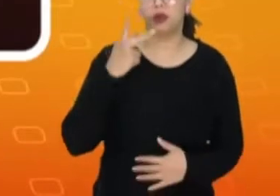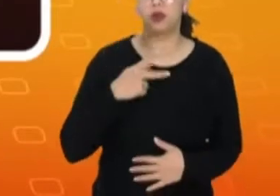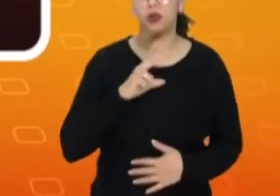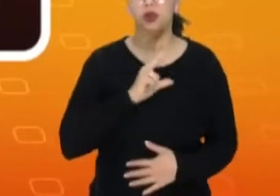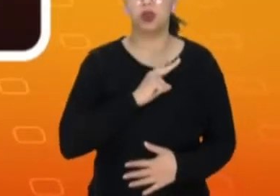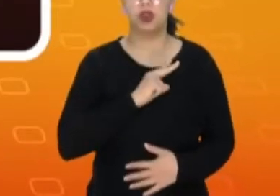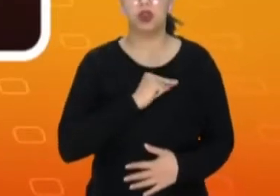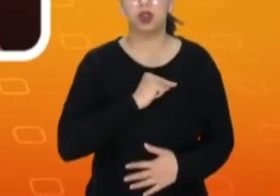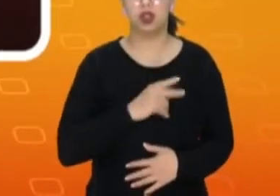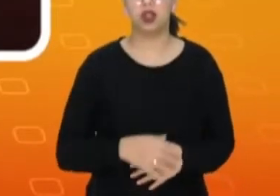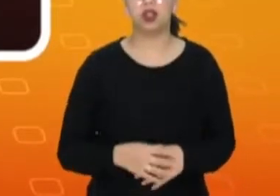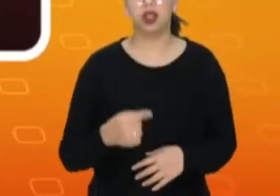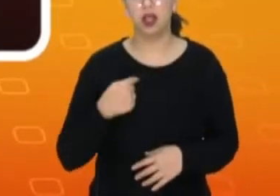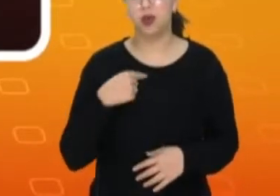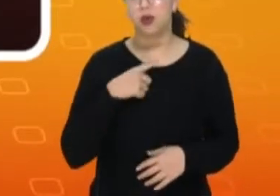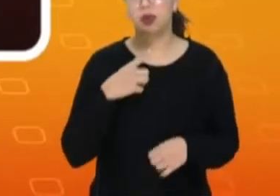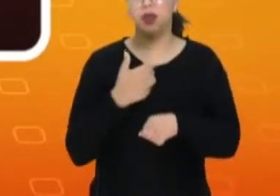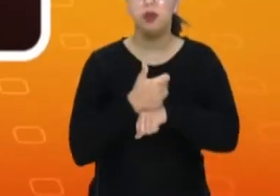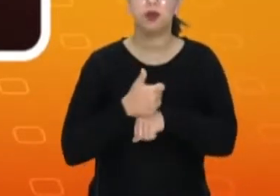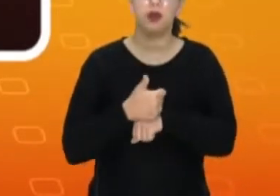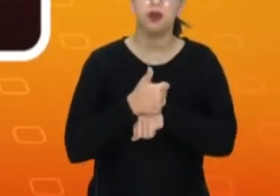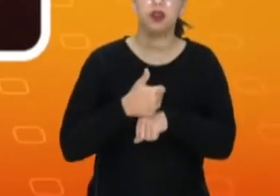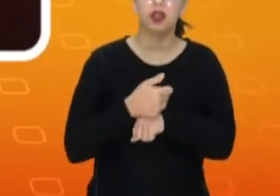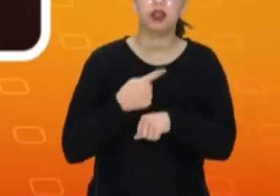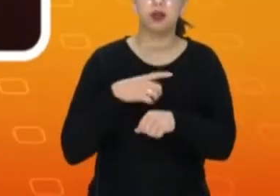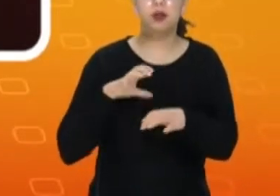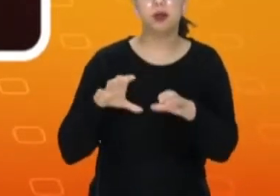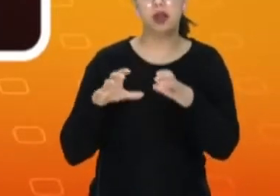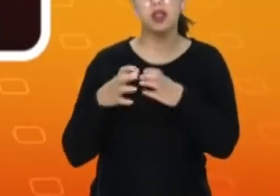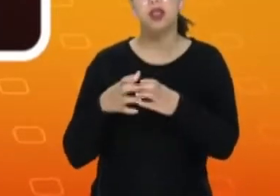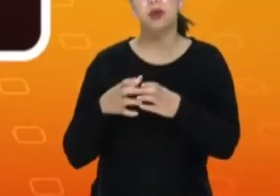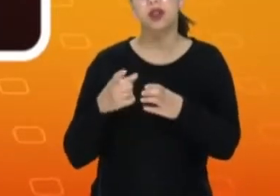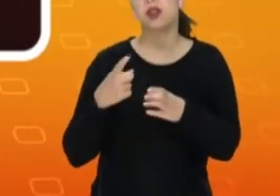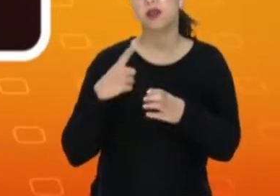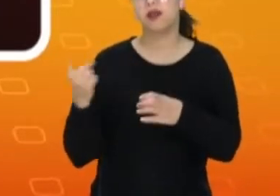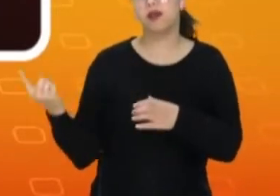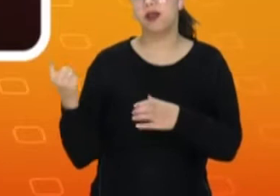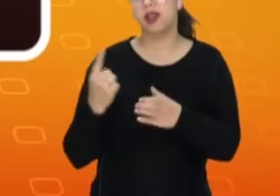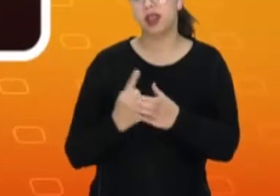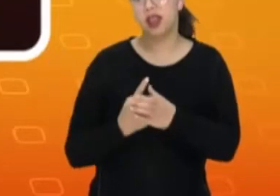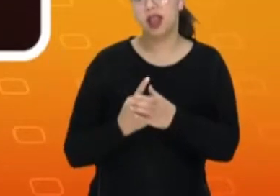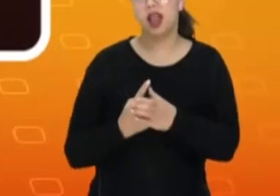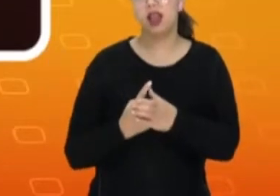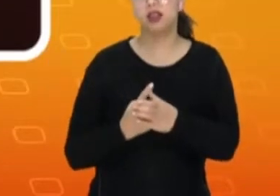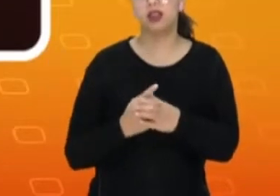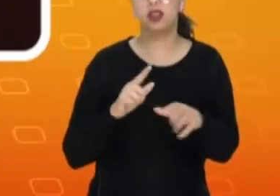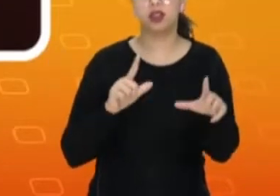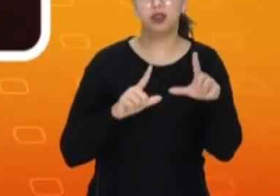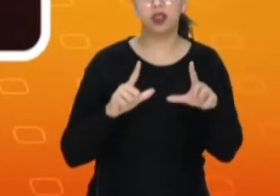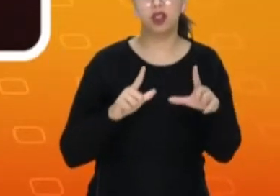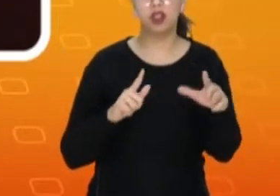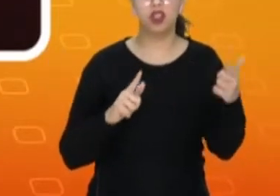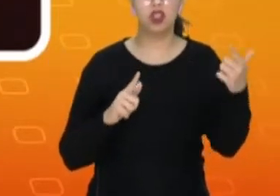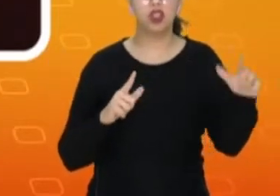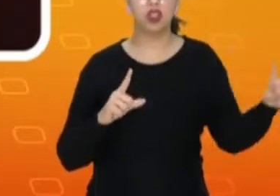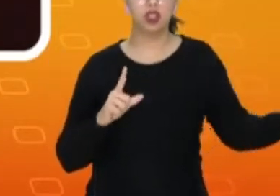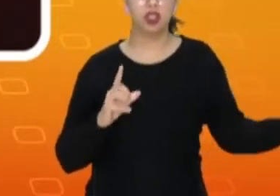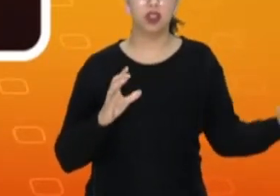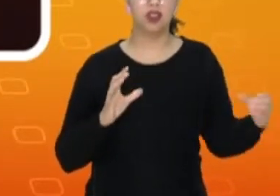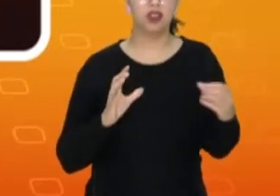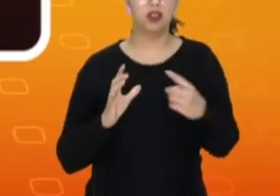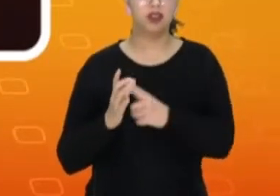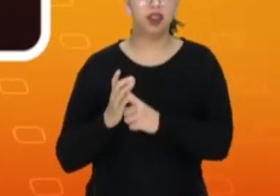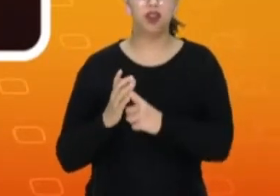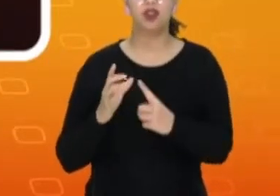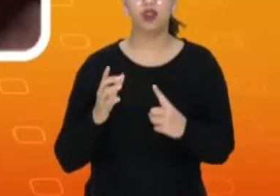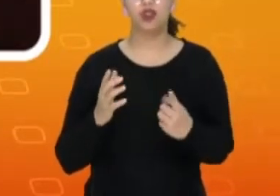tenho profissionais na minha equipe que vieram de operações de televisão, e tenho profissionais que vieram do mercado corporativo tradicional,